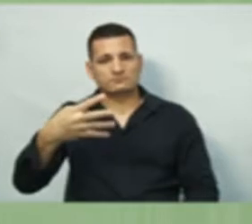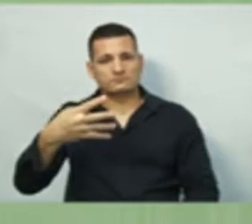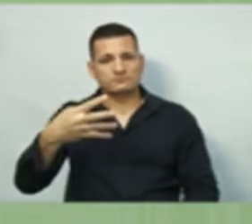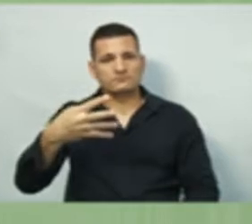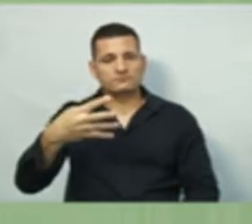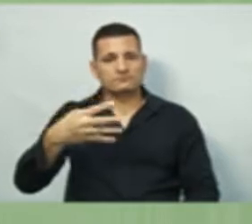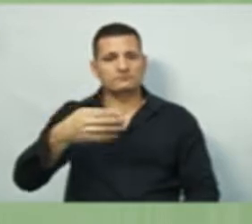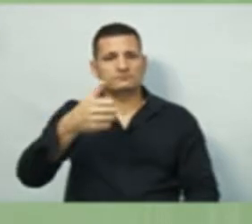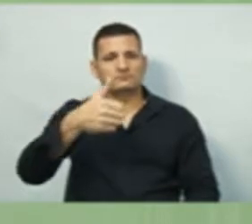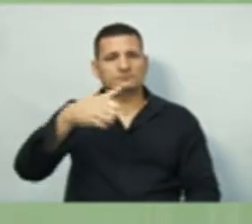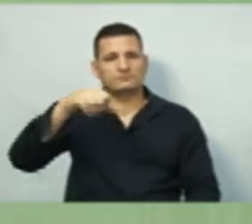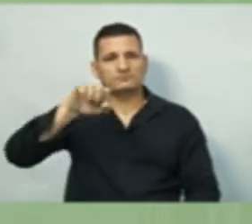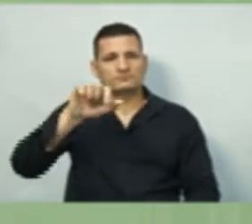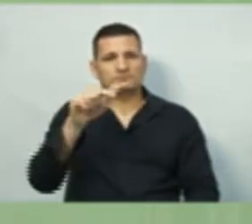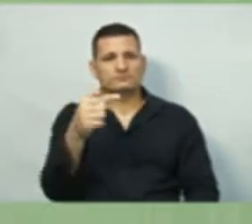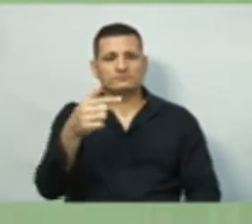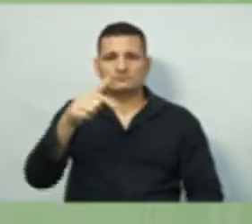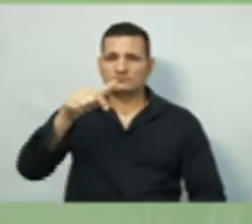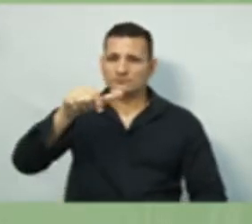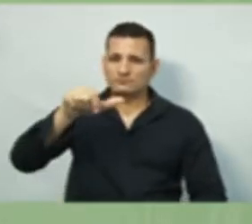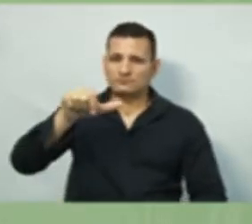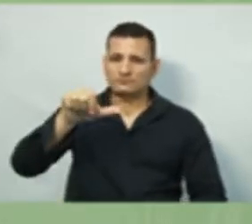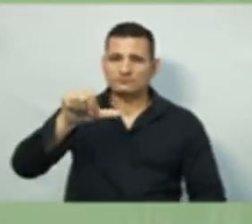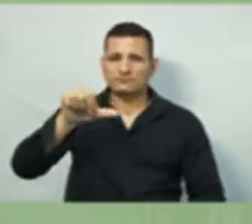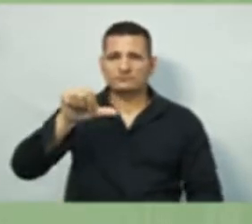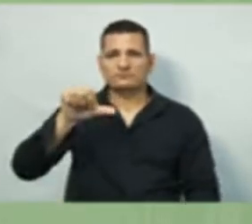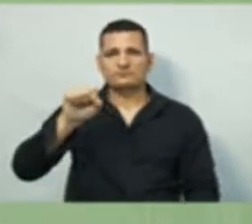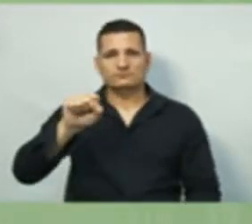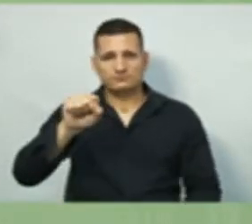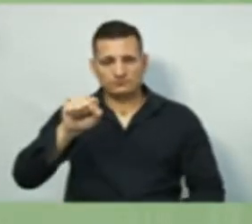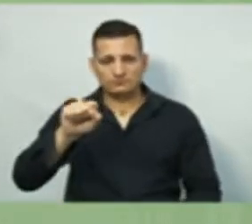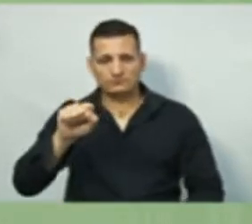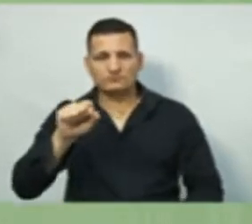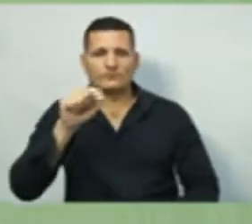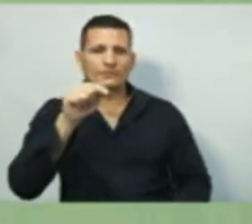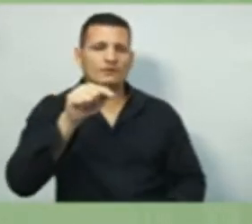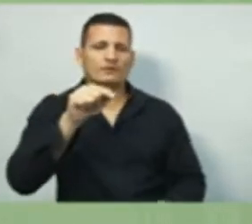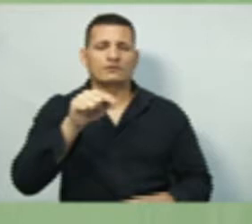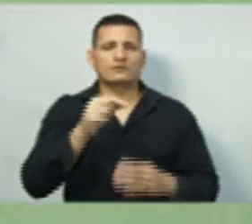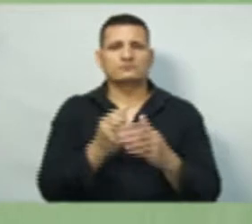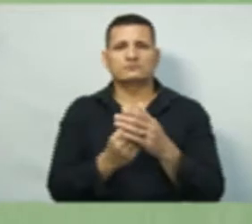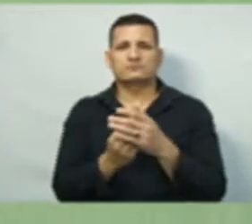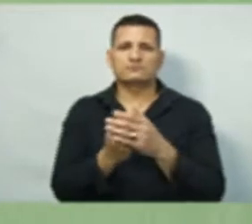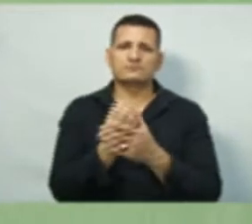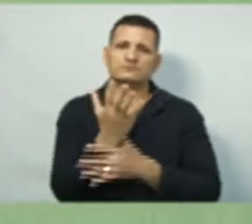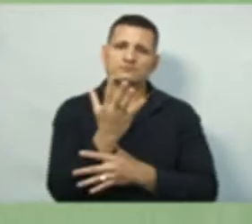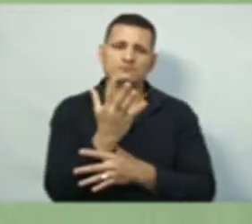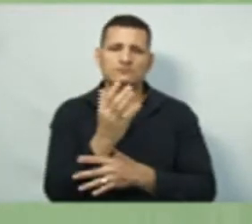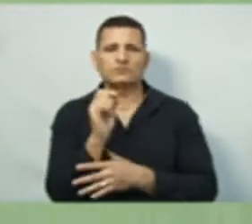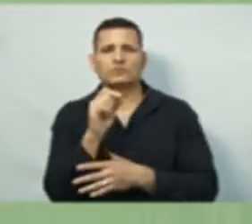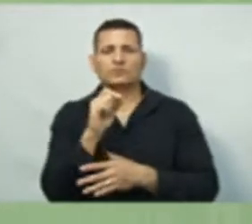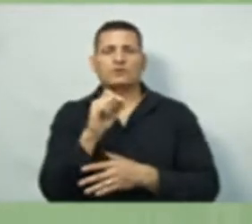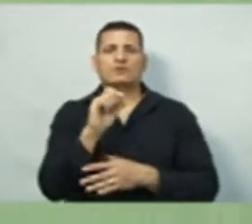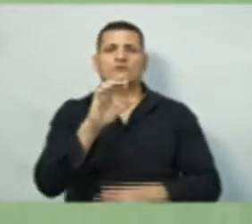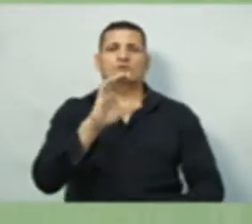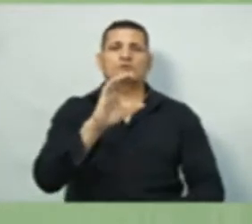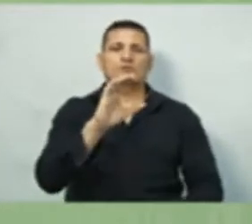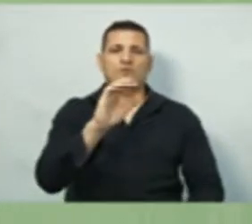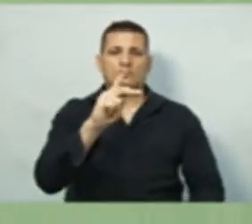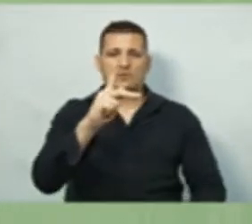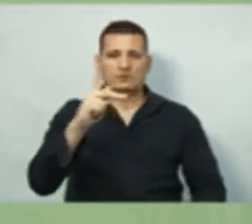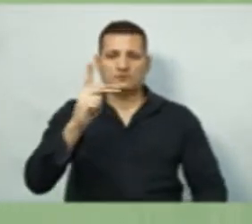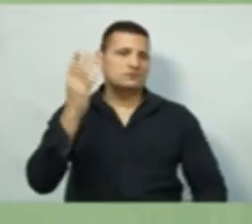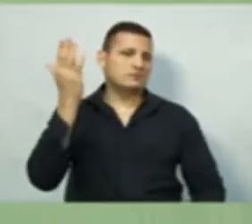de 1971. Nascida na fase intervencionista, quando as cooperativas